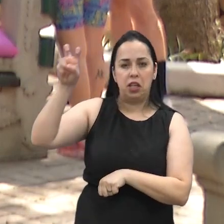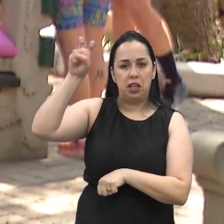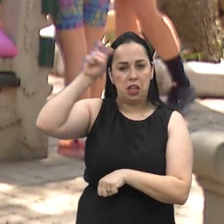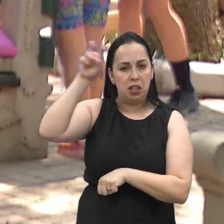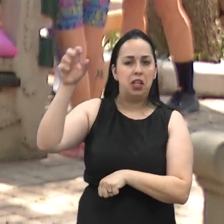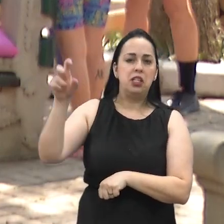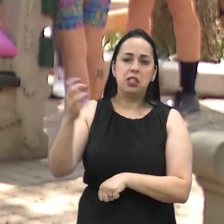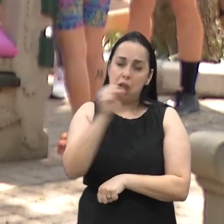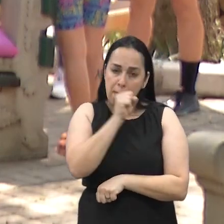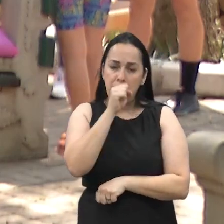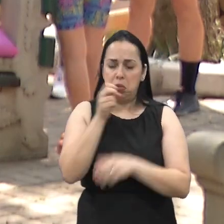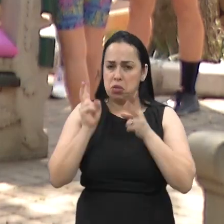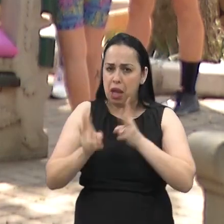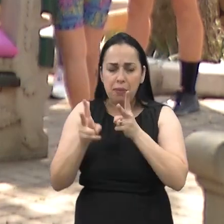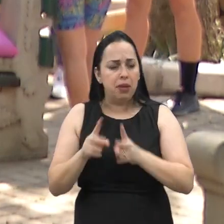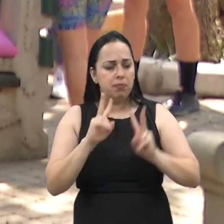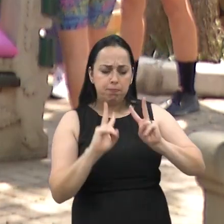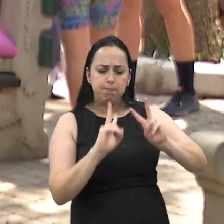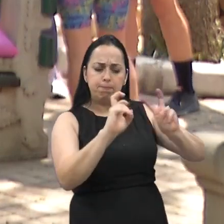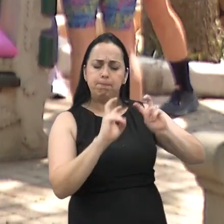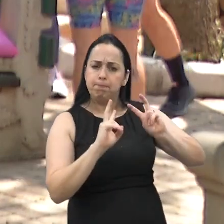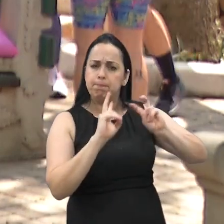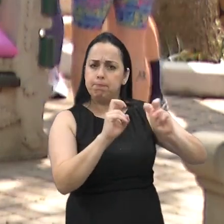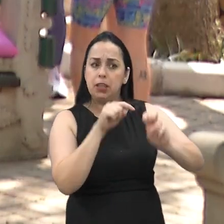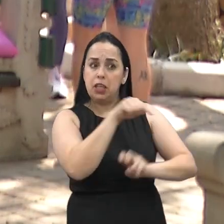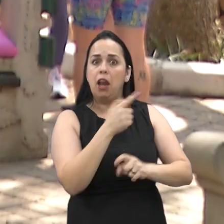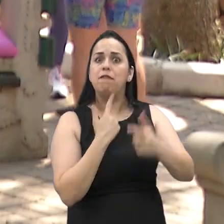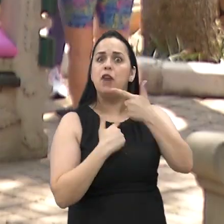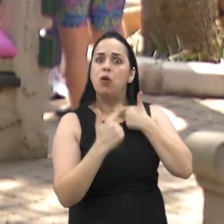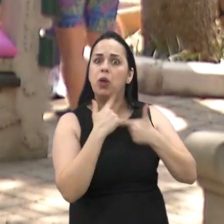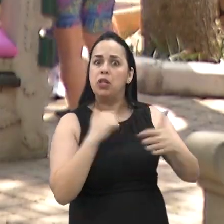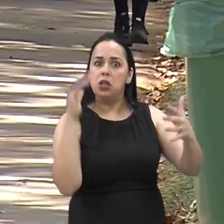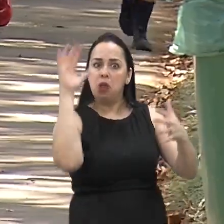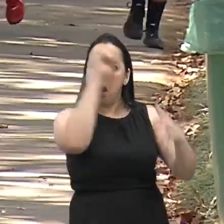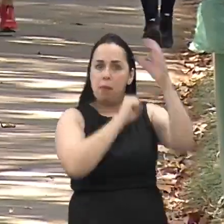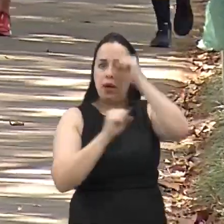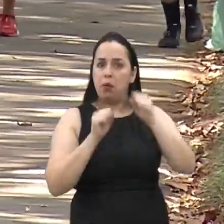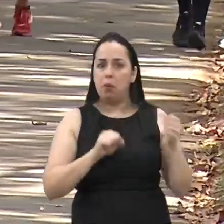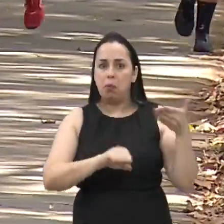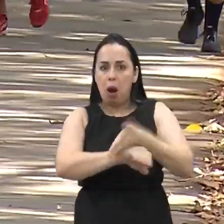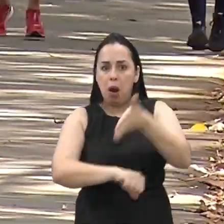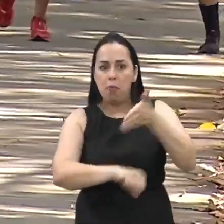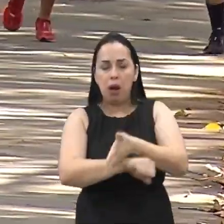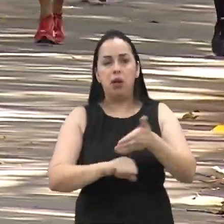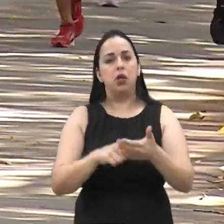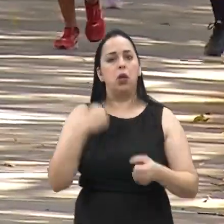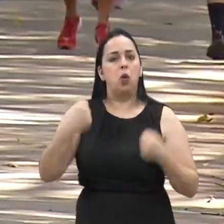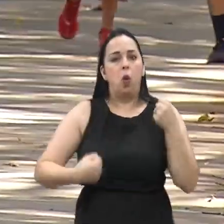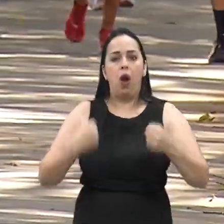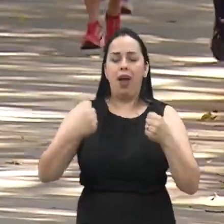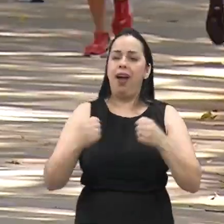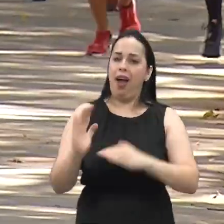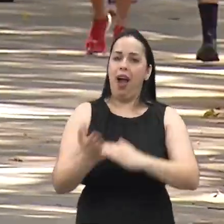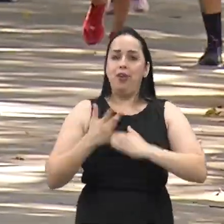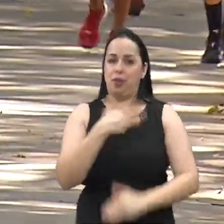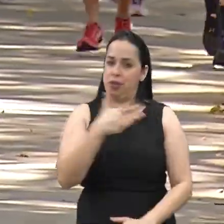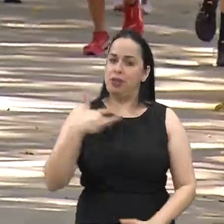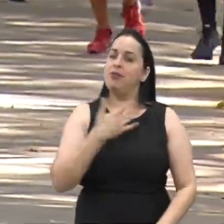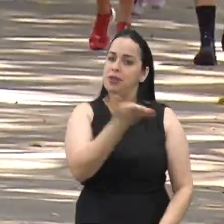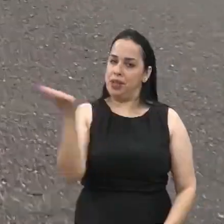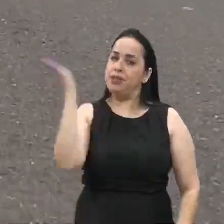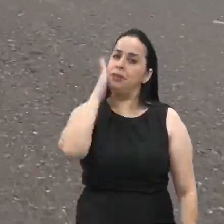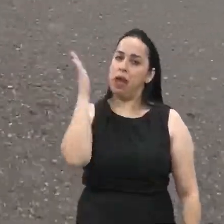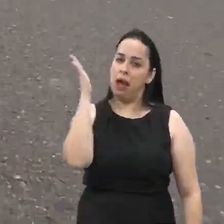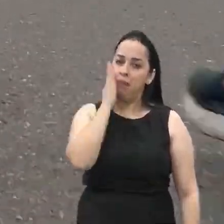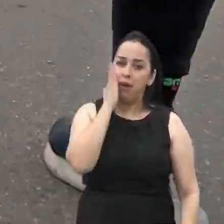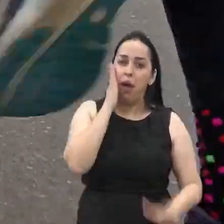quinta e sábado. E eu acho que nisso começou a manifestar uma vontade dela de participar. E que correr traz benefício à saúde, a gente já